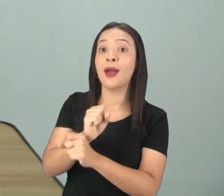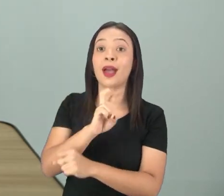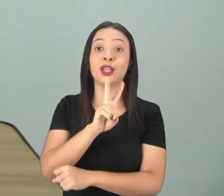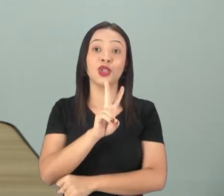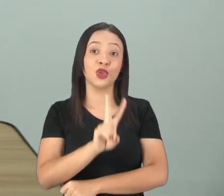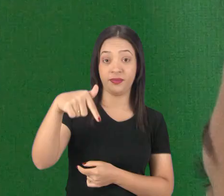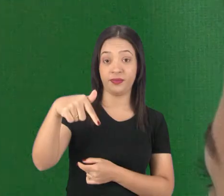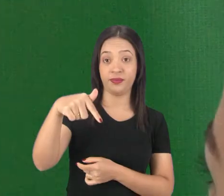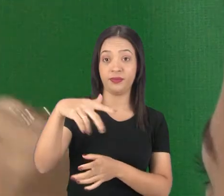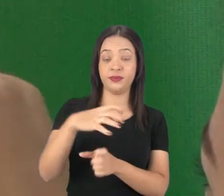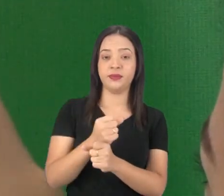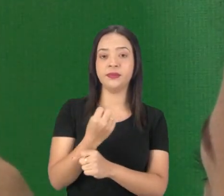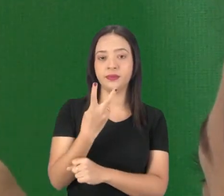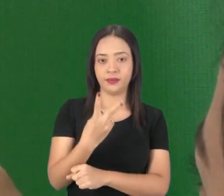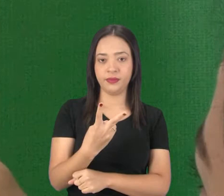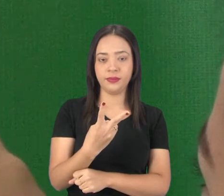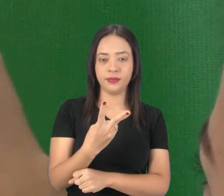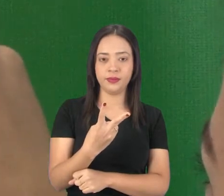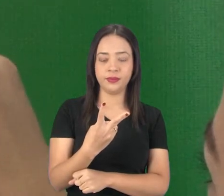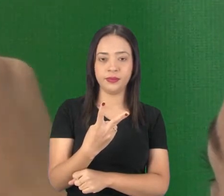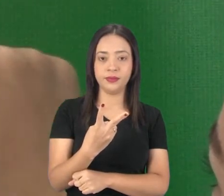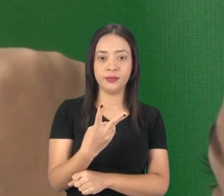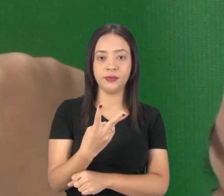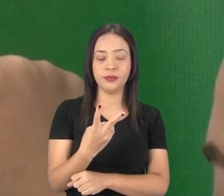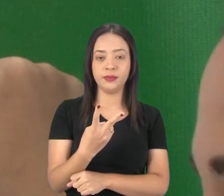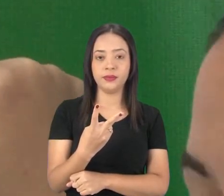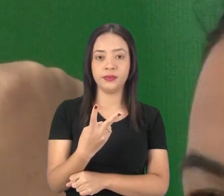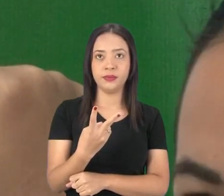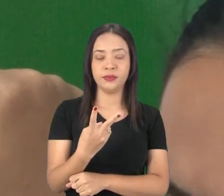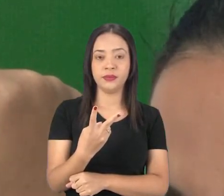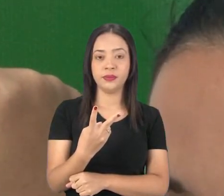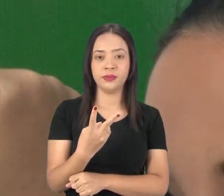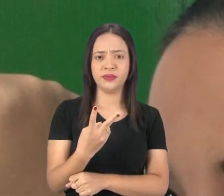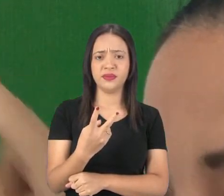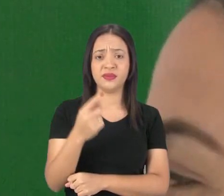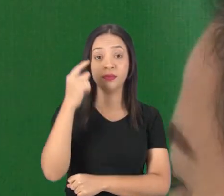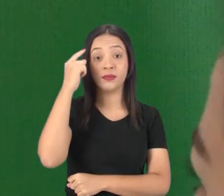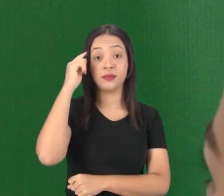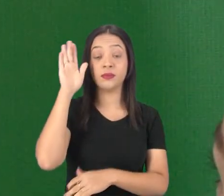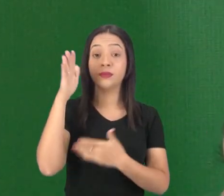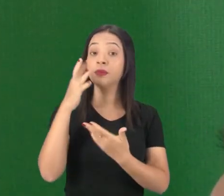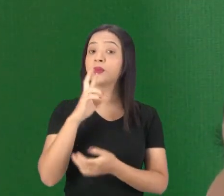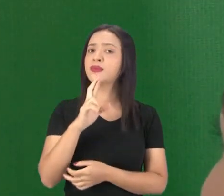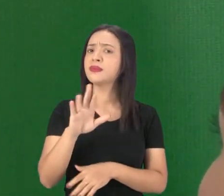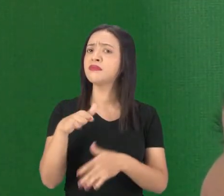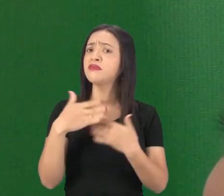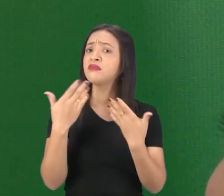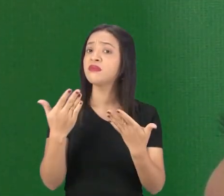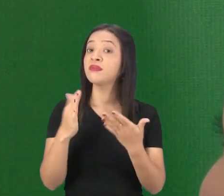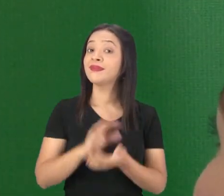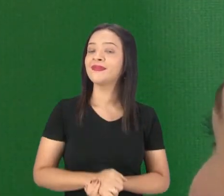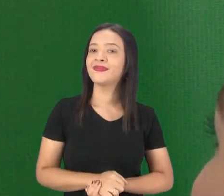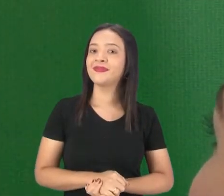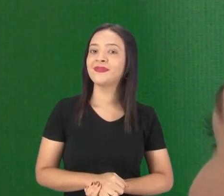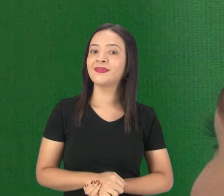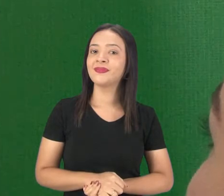mais 2. E ele vai somar 7 mais 2. Já pensarei quanto é que dá?